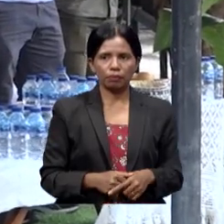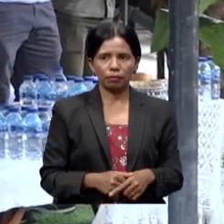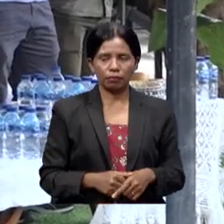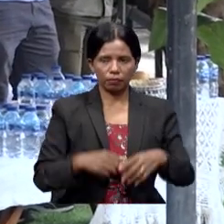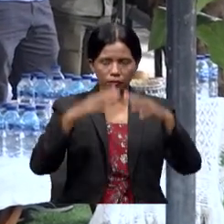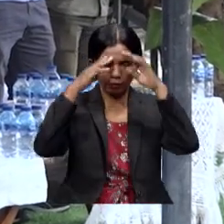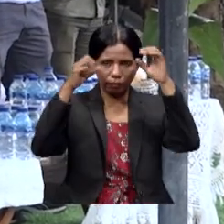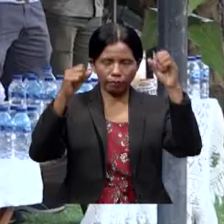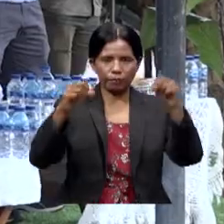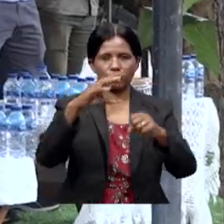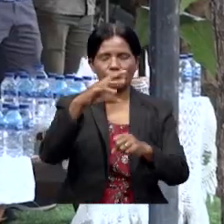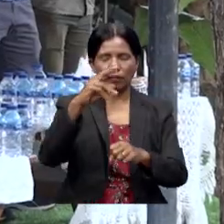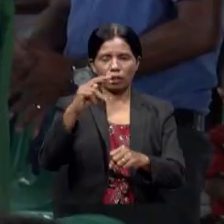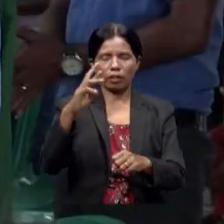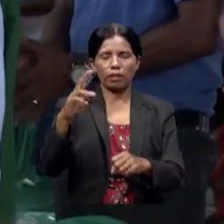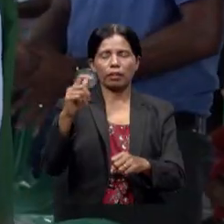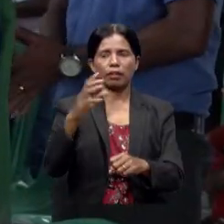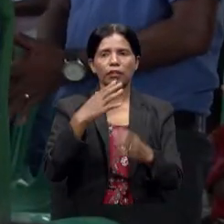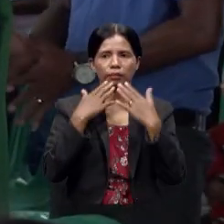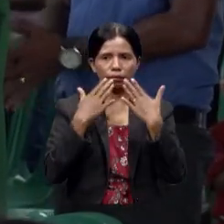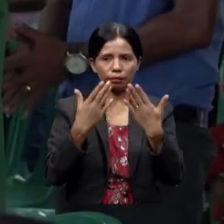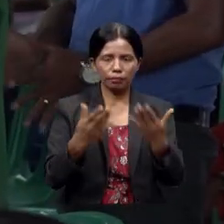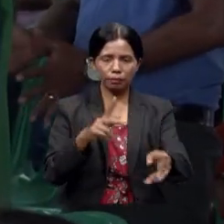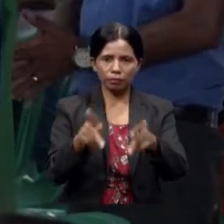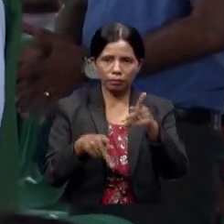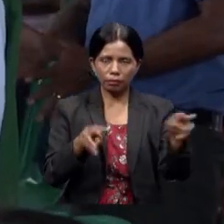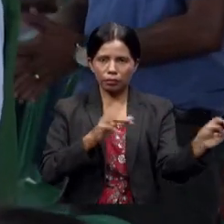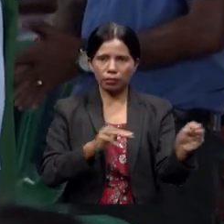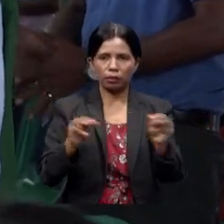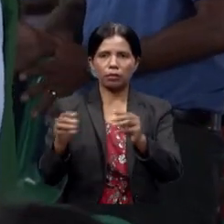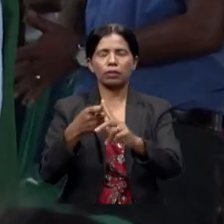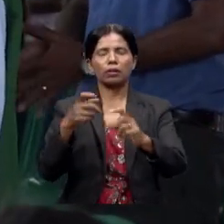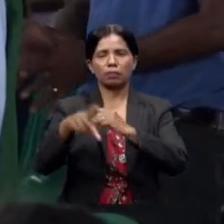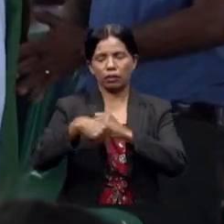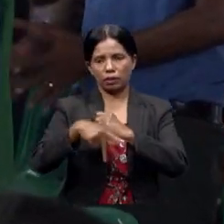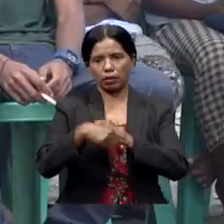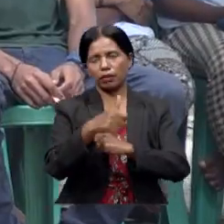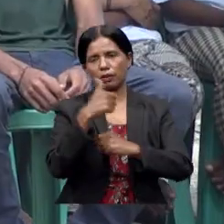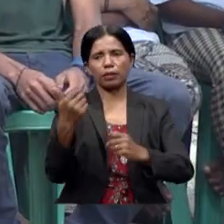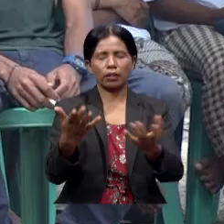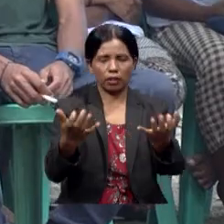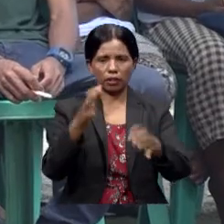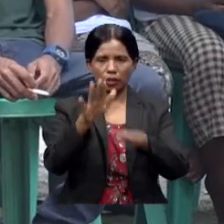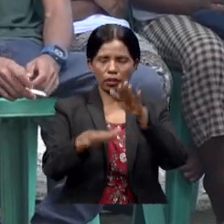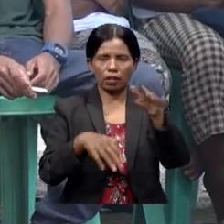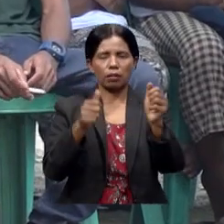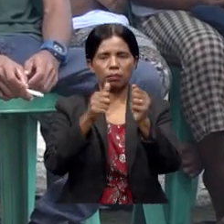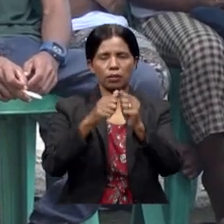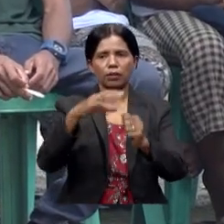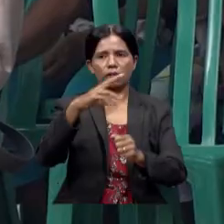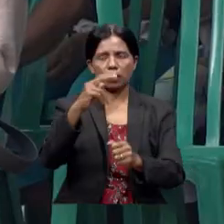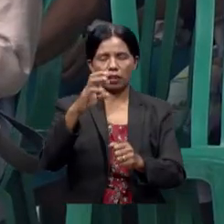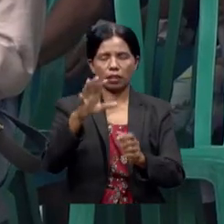Presidente CNRT, Rala Xanana Gusmão, agradece ba afiliante husi partido seluk, nebe hakarak lau hamutu ko CNRT y el